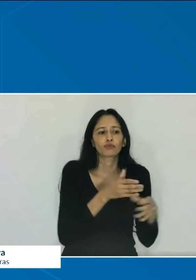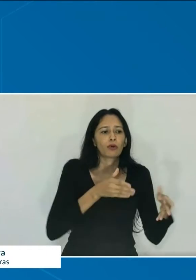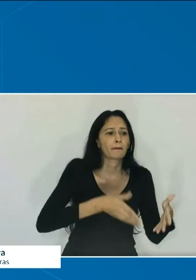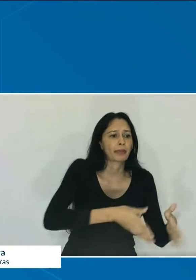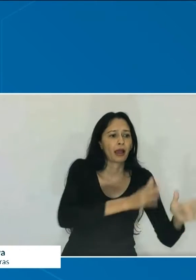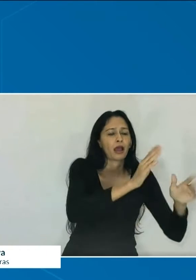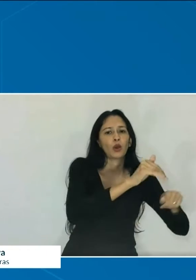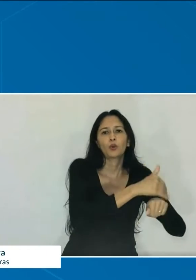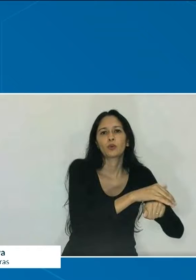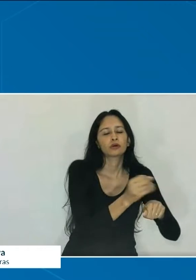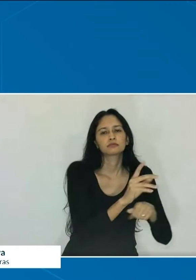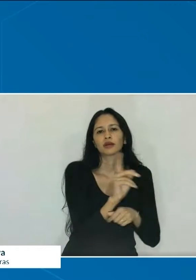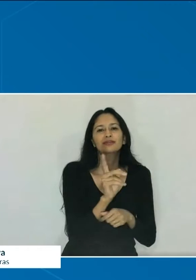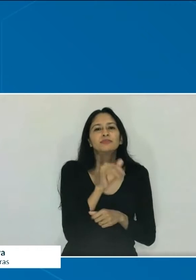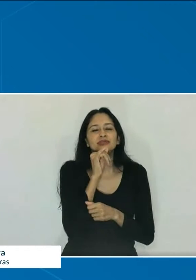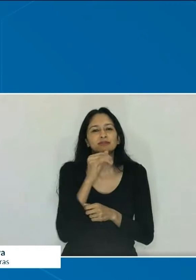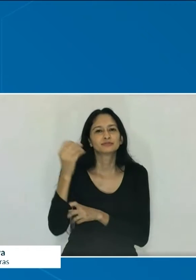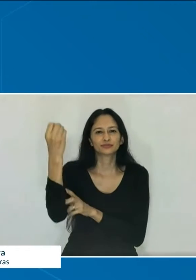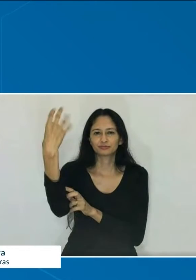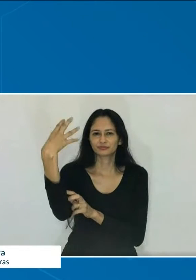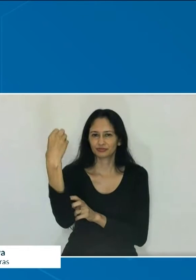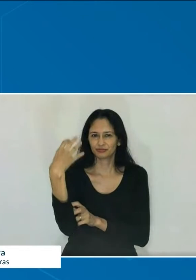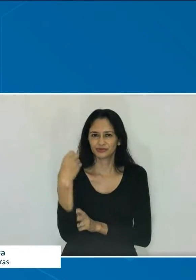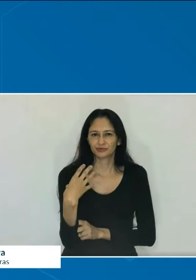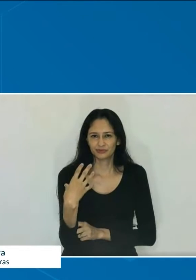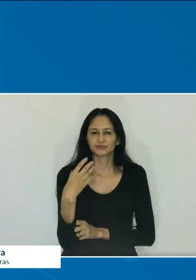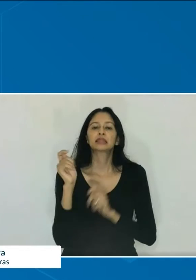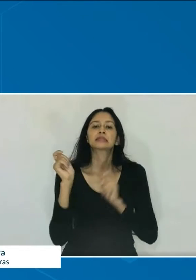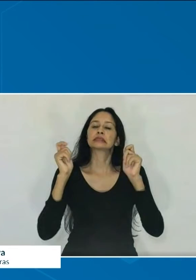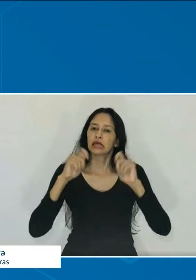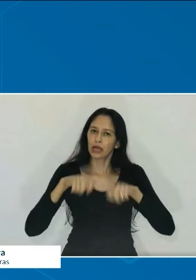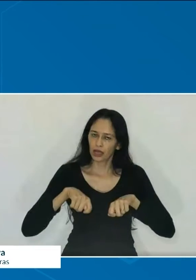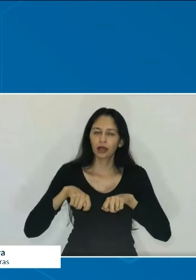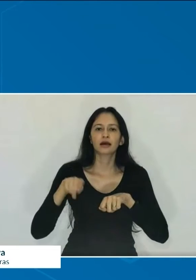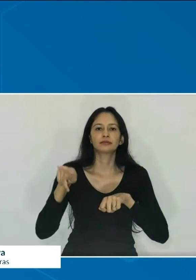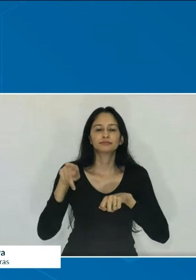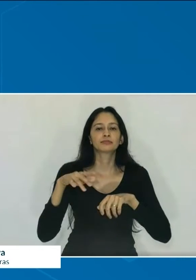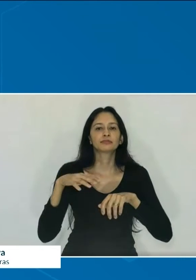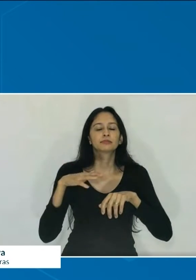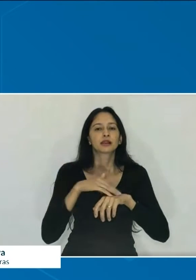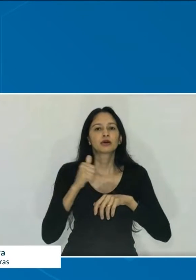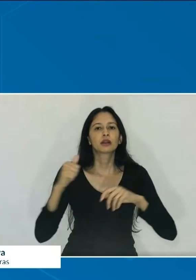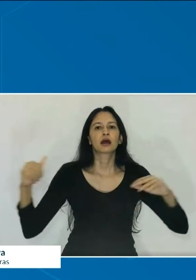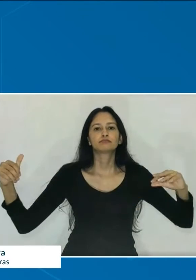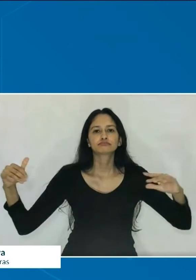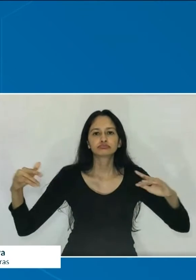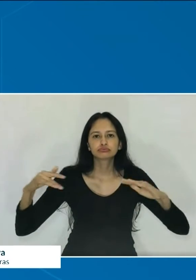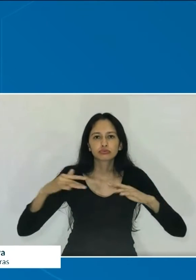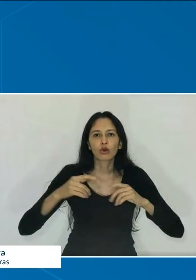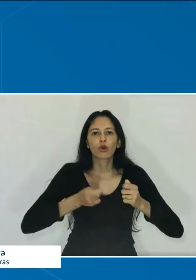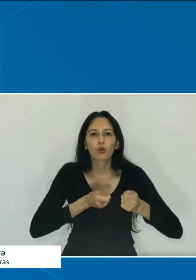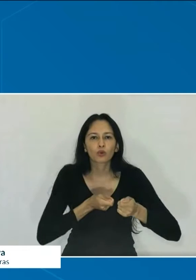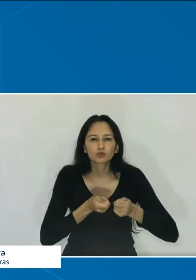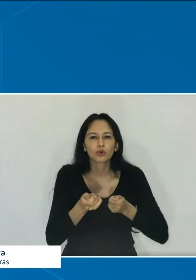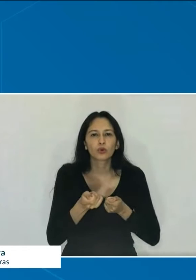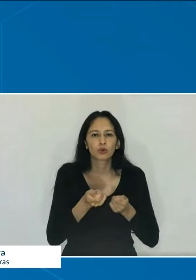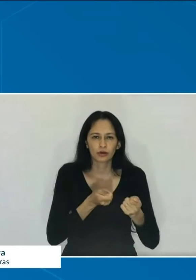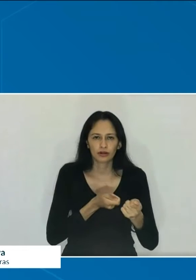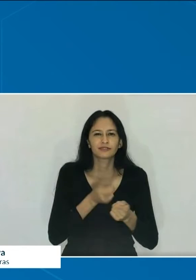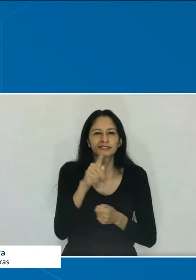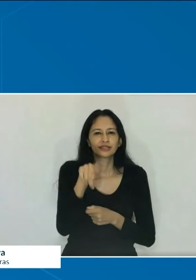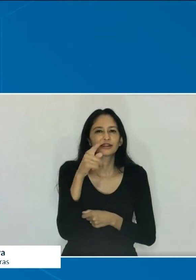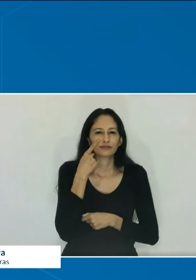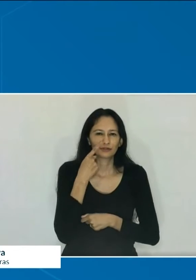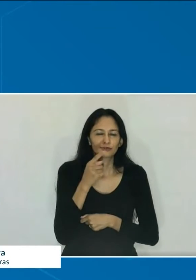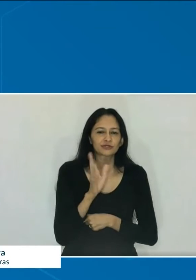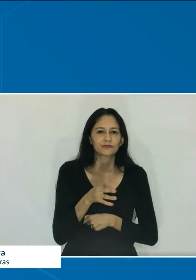de semáforos inteligentes, nós podemos otimizar o fluxo. Nós podemos, por exemplo, todo mundo aqui já teve aquela